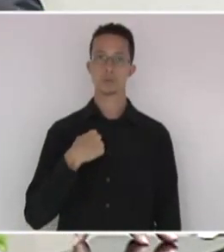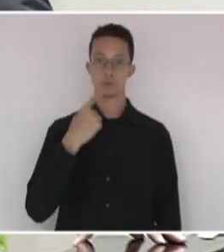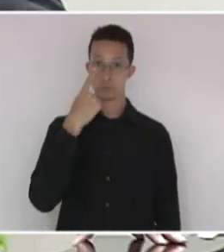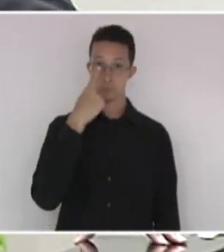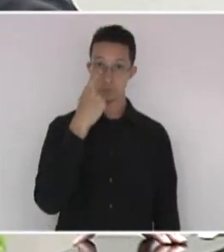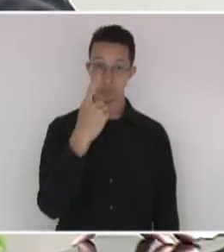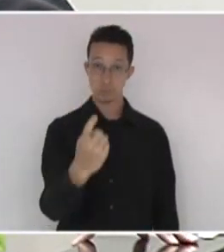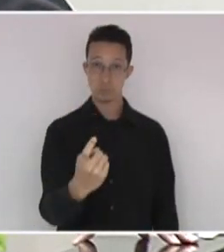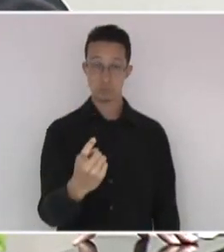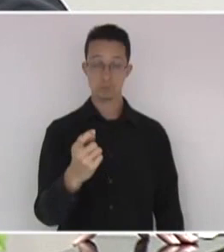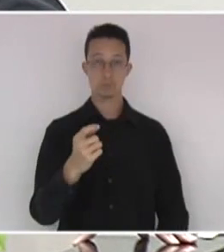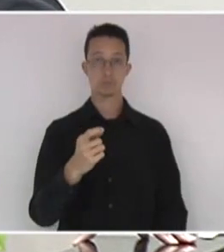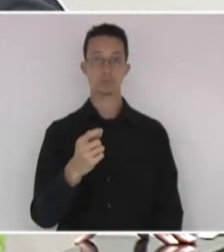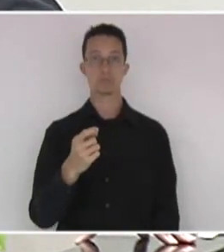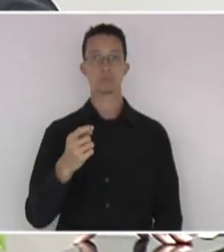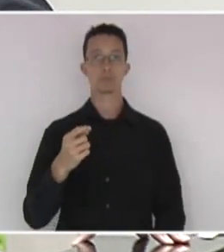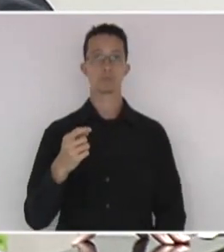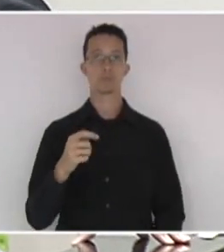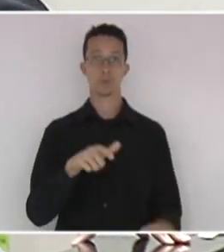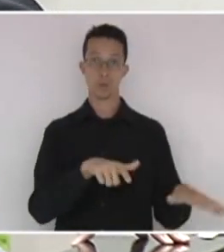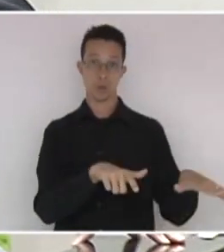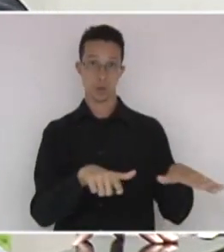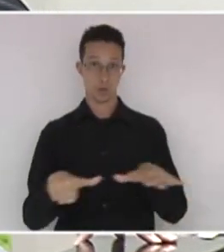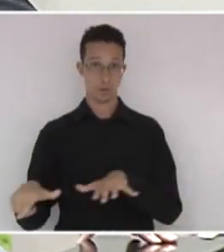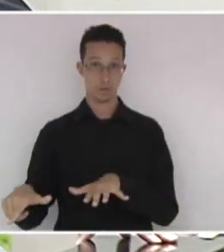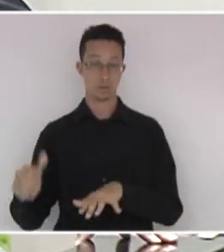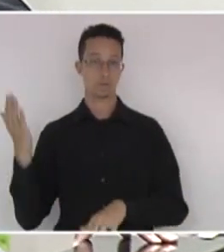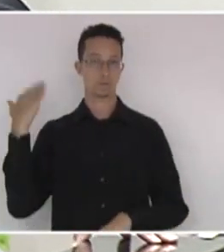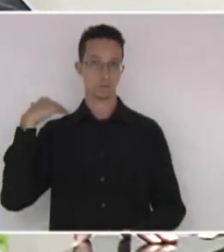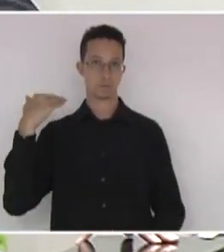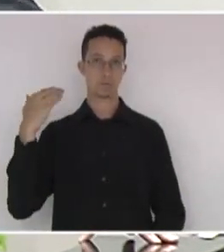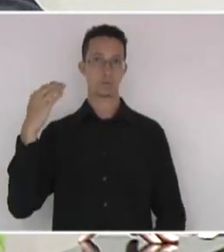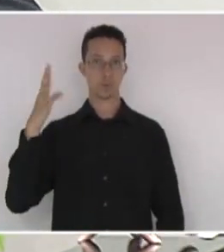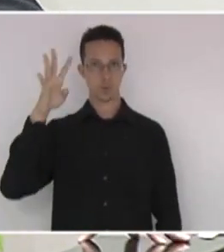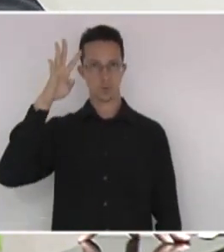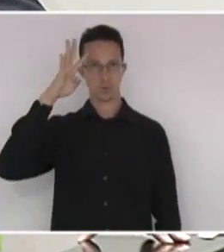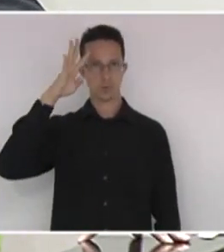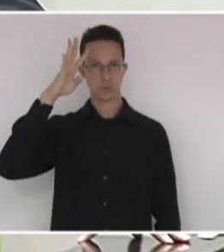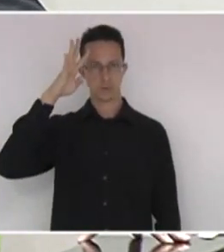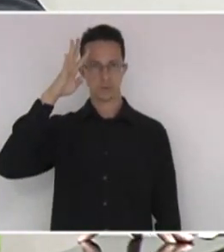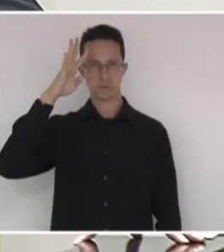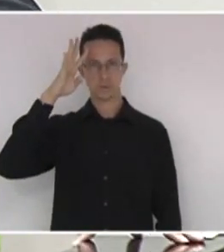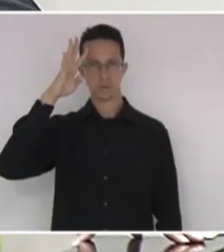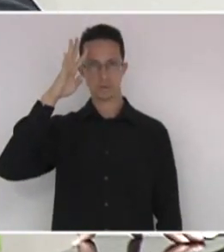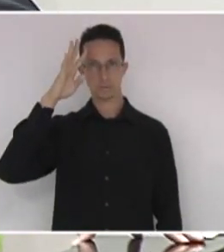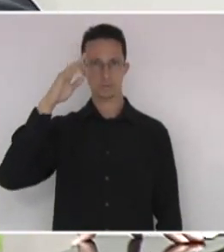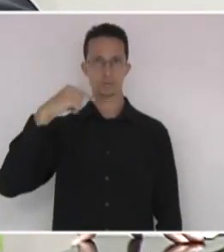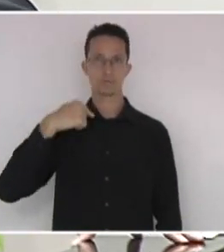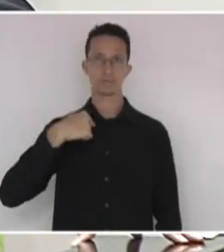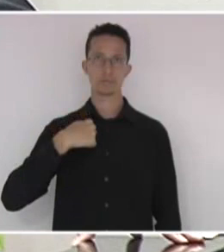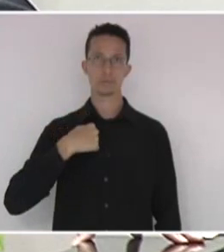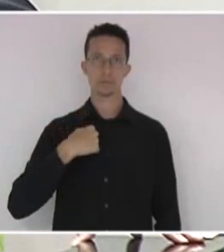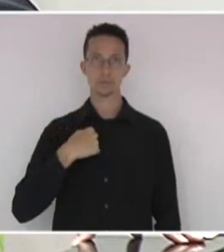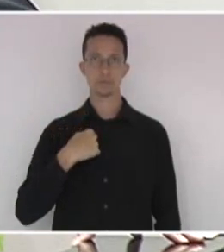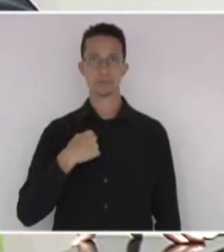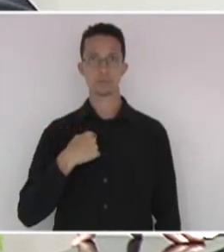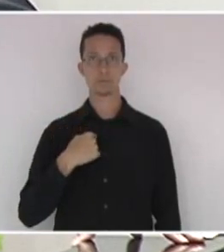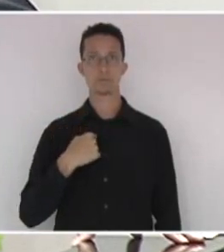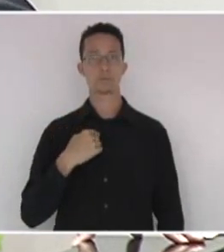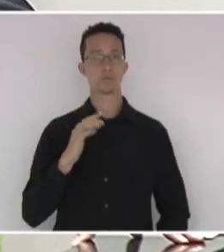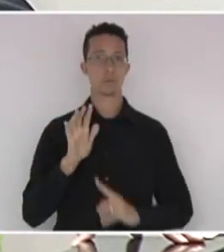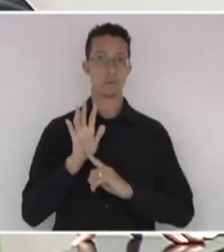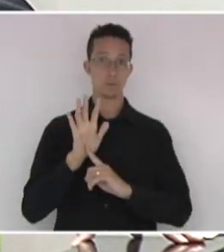na última semana, na quarta-feira, se não me engano, eu rodei aqui, deputado Natalino,